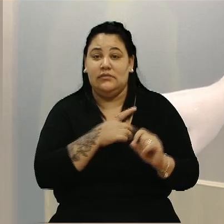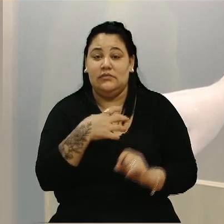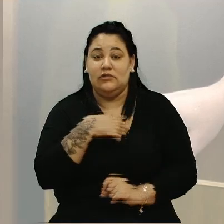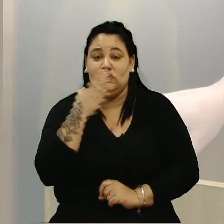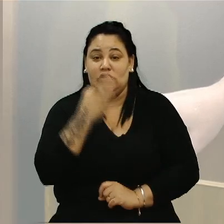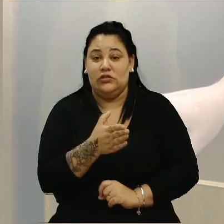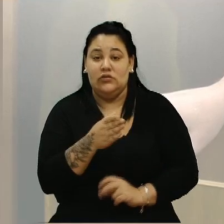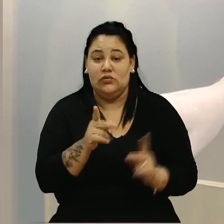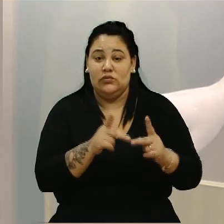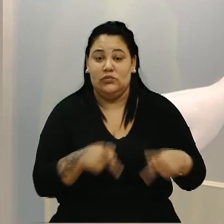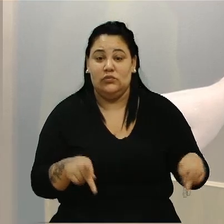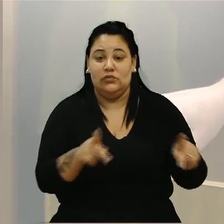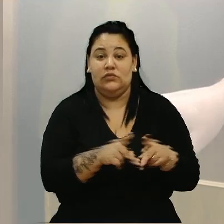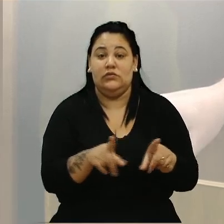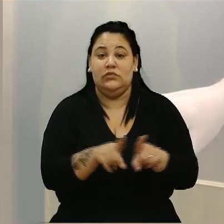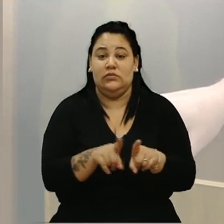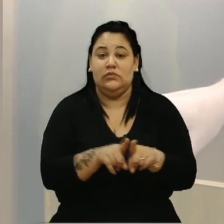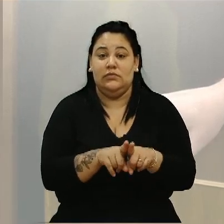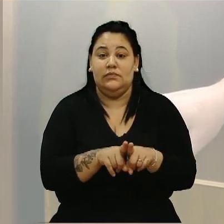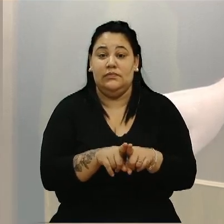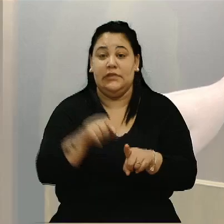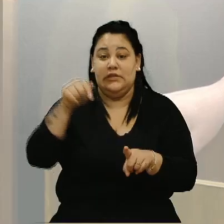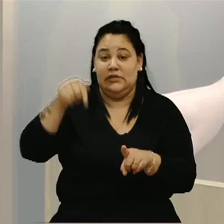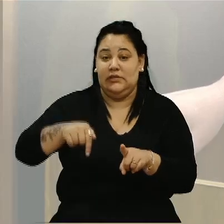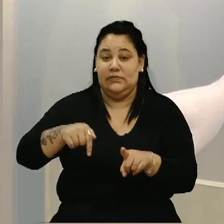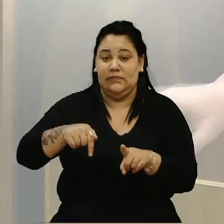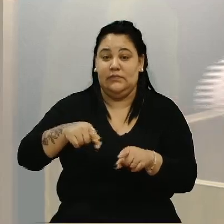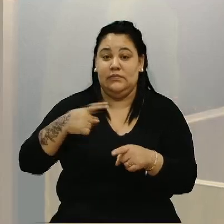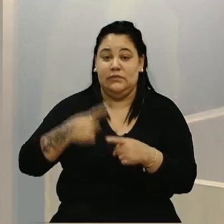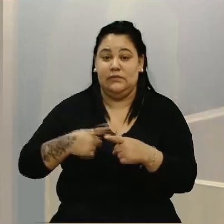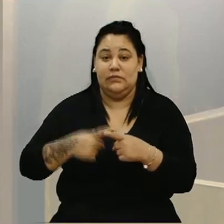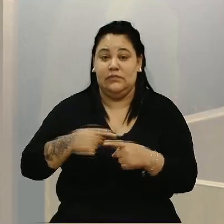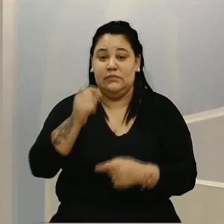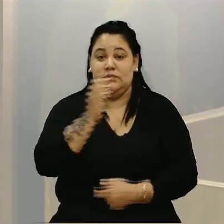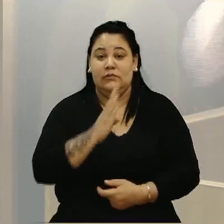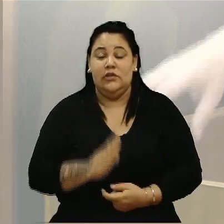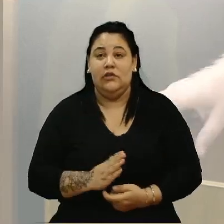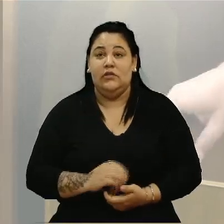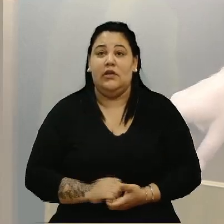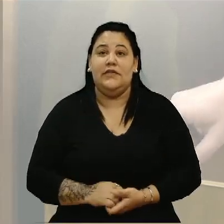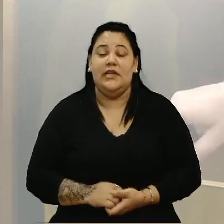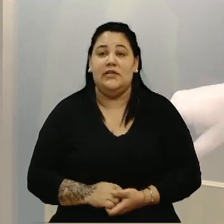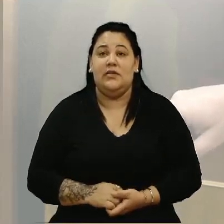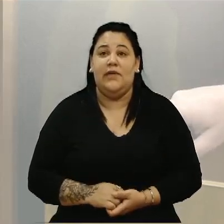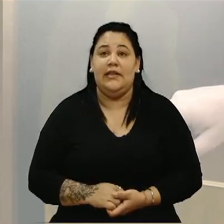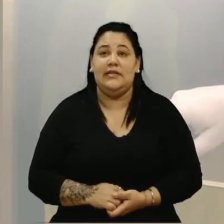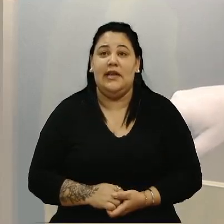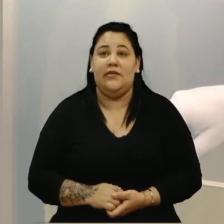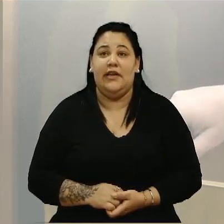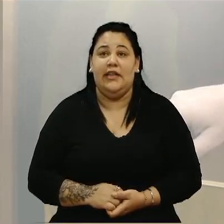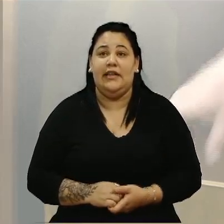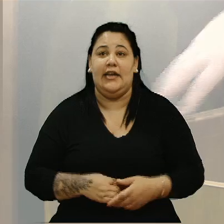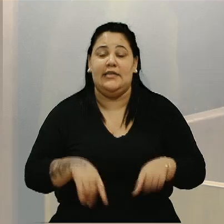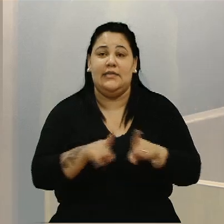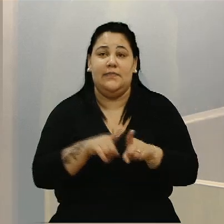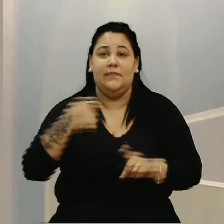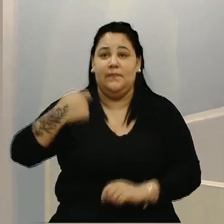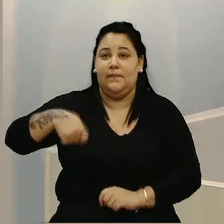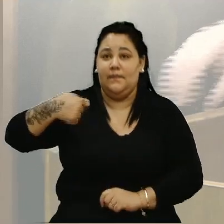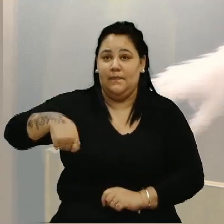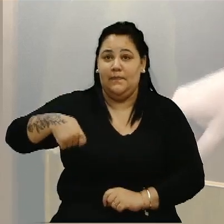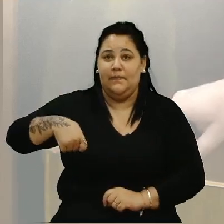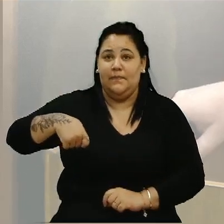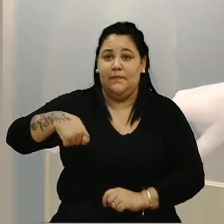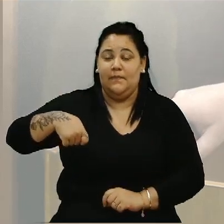população aqui, porque o Brasil precisa desses relacionamentos internacionais para